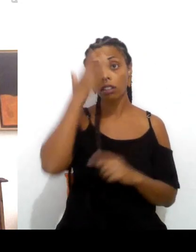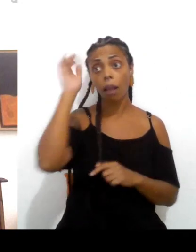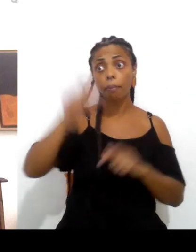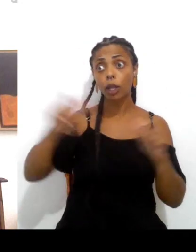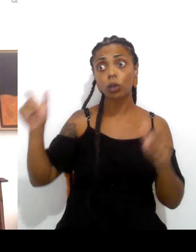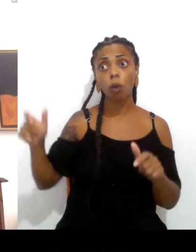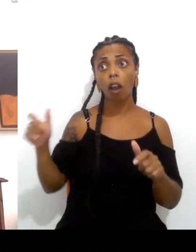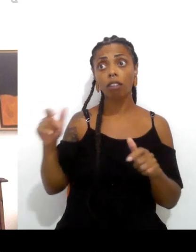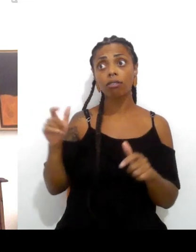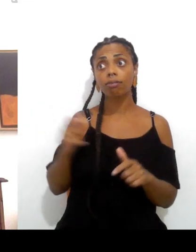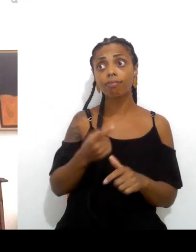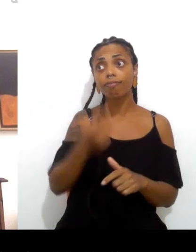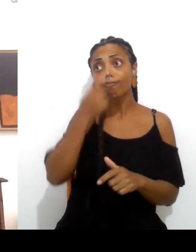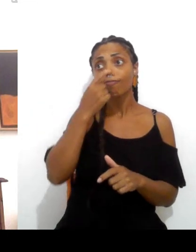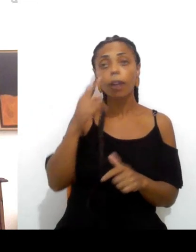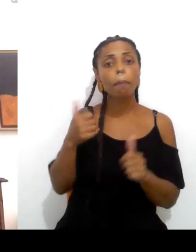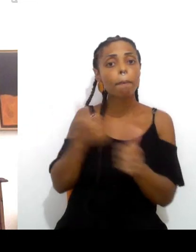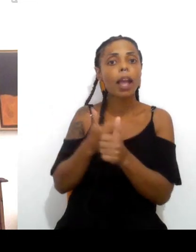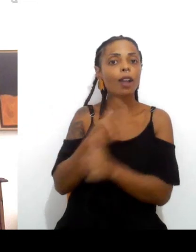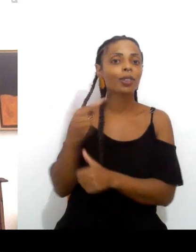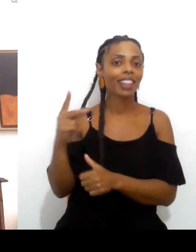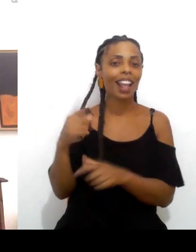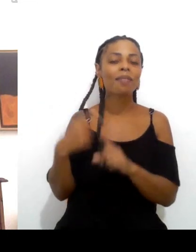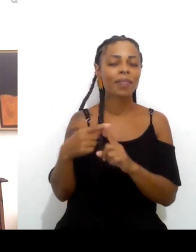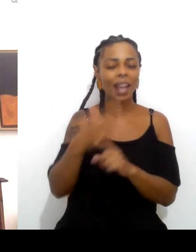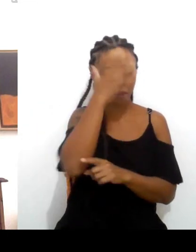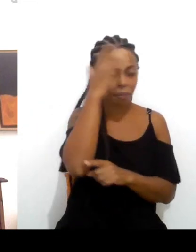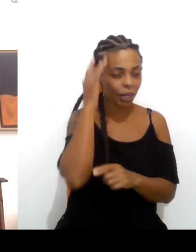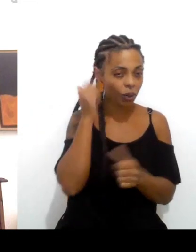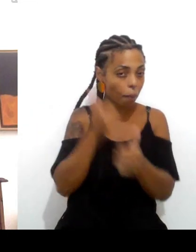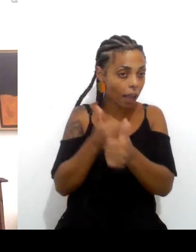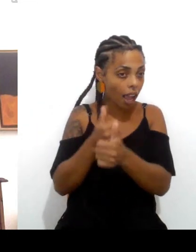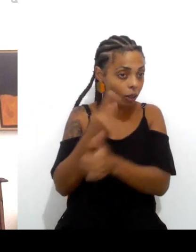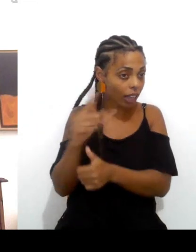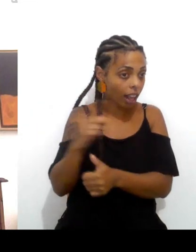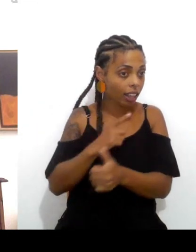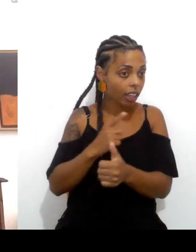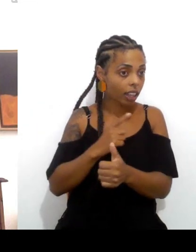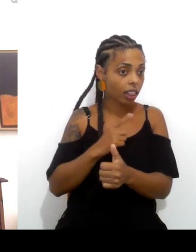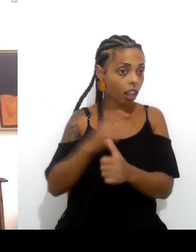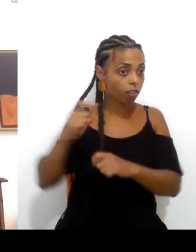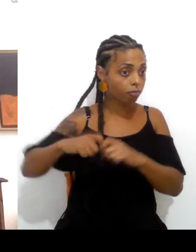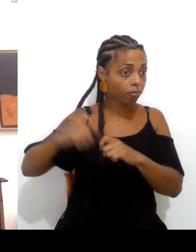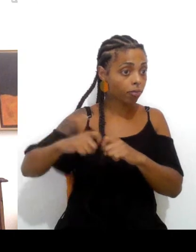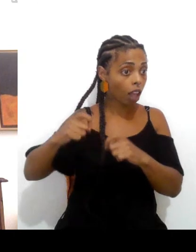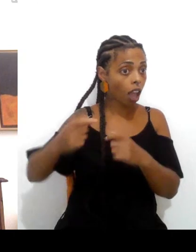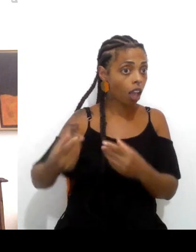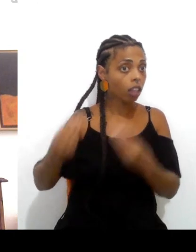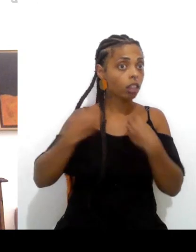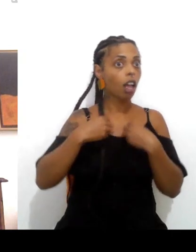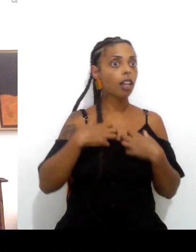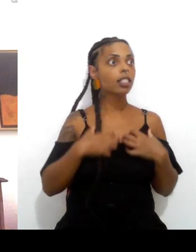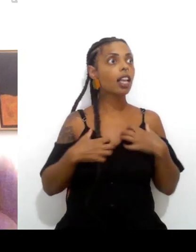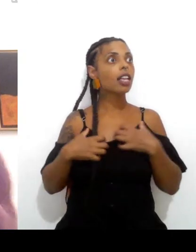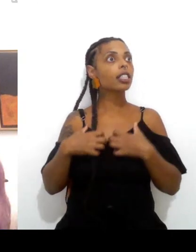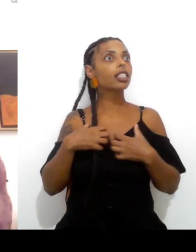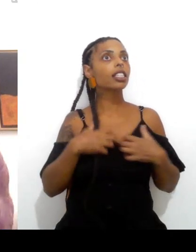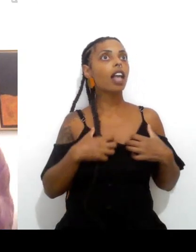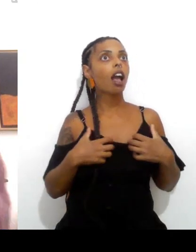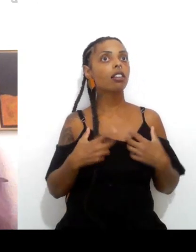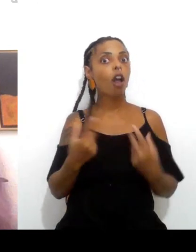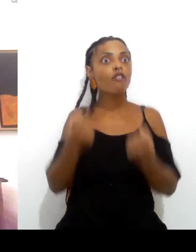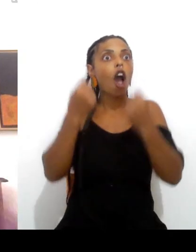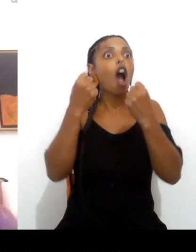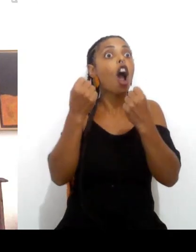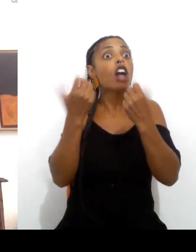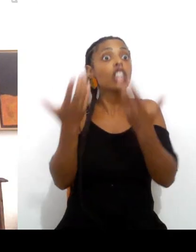a ele porque as pessoas mais próximas com quem ele mantinha relações sexuais é que traziam as Sensações mais intensas a ele era isso